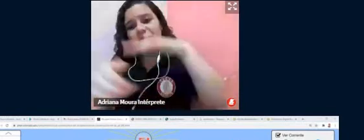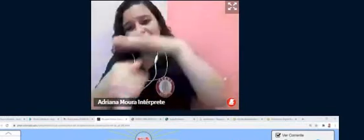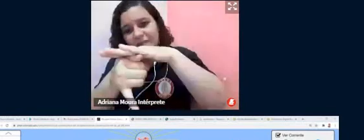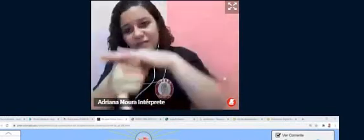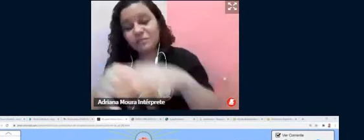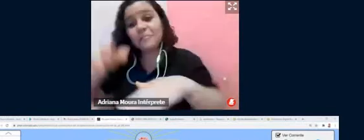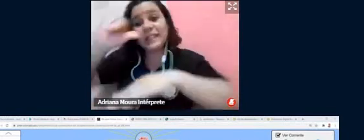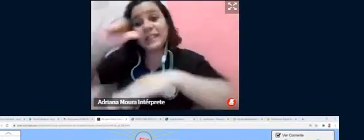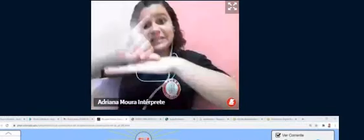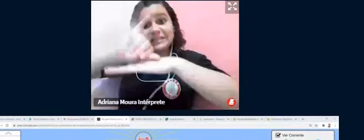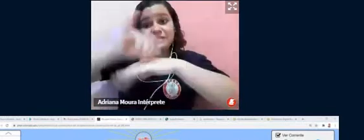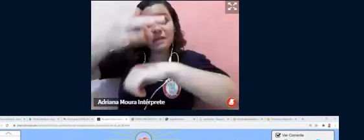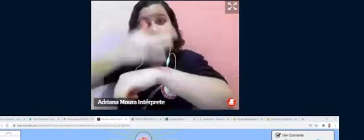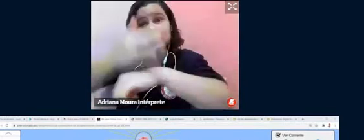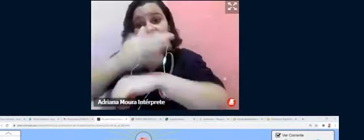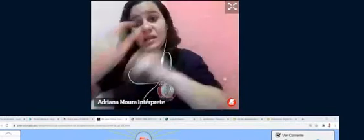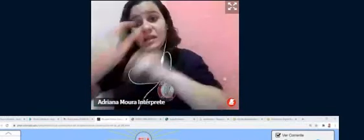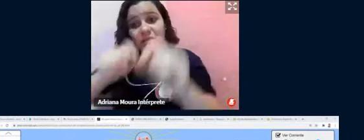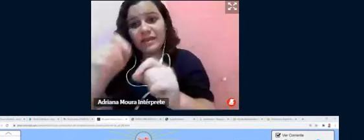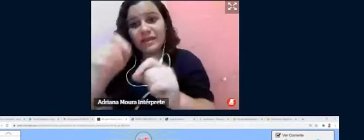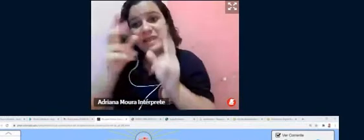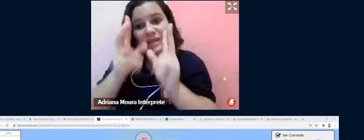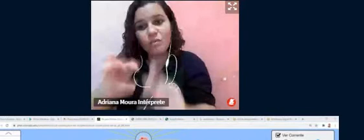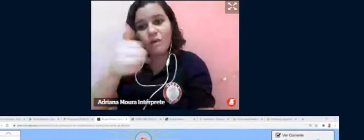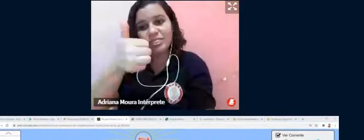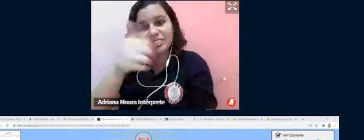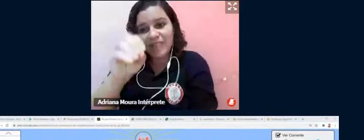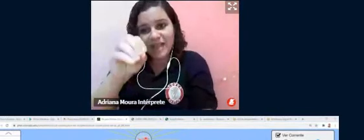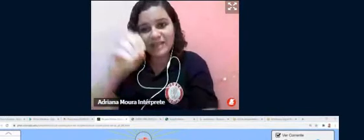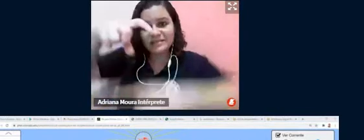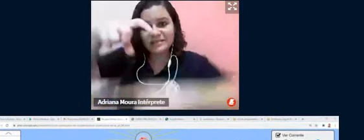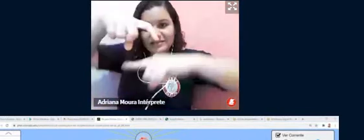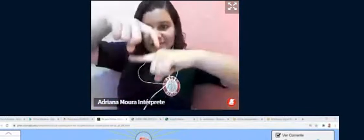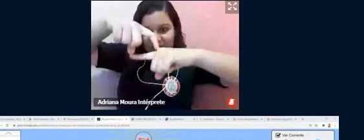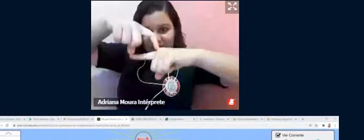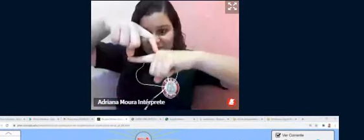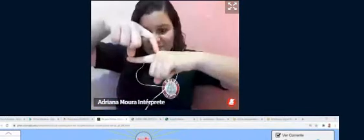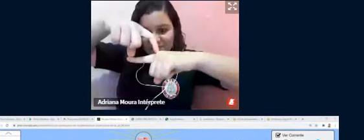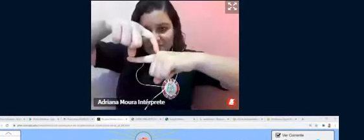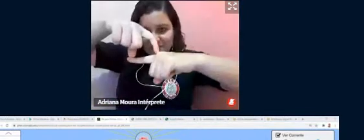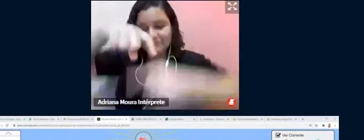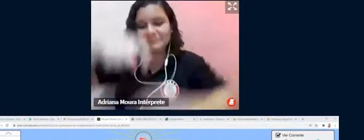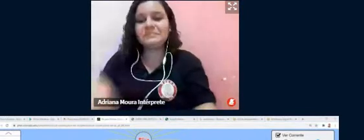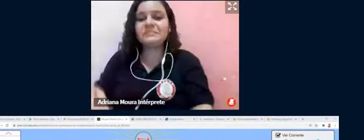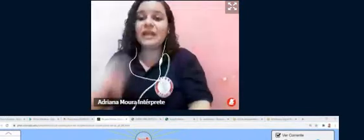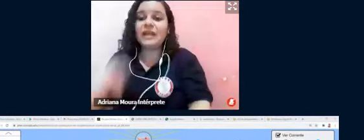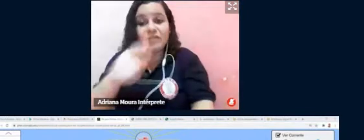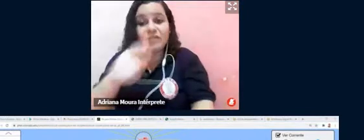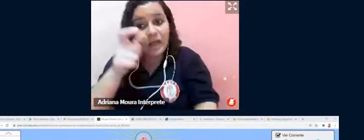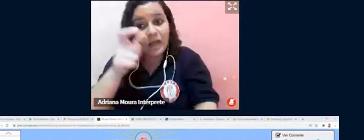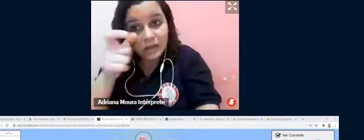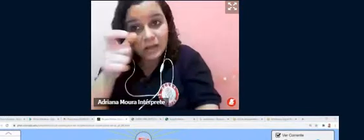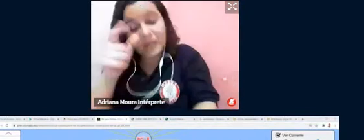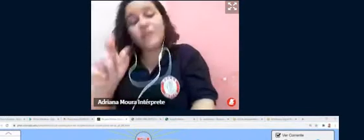a resistência é igual a 10 ohms. E aí você observa que naquele